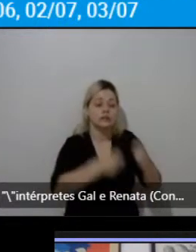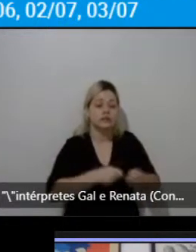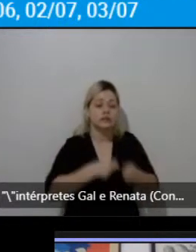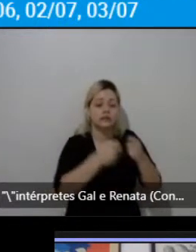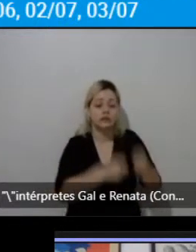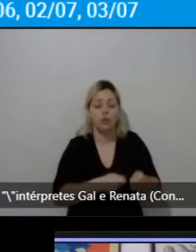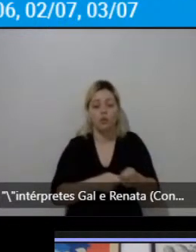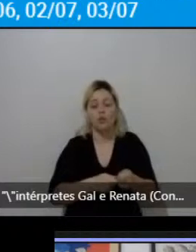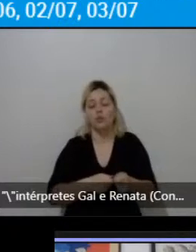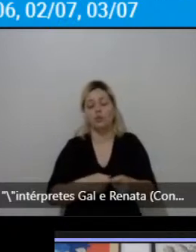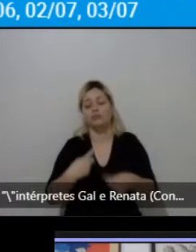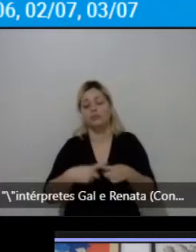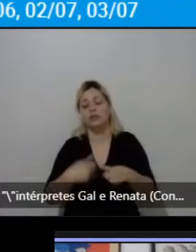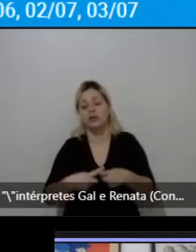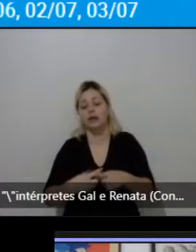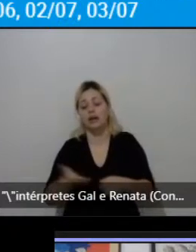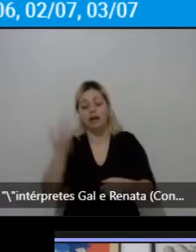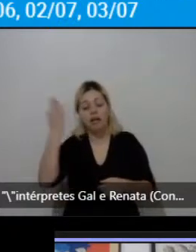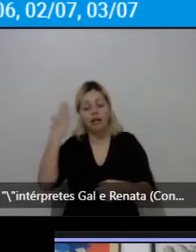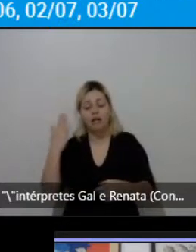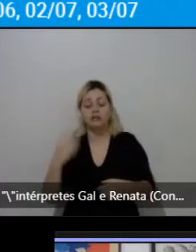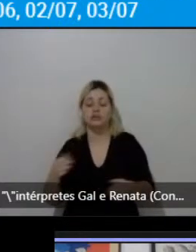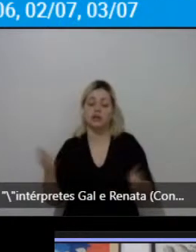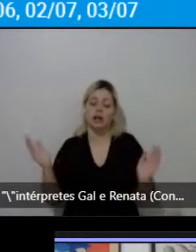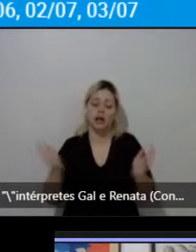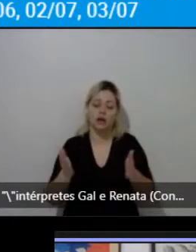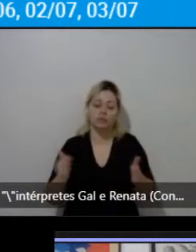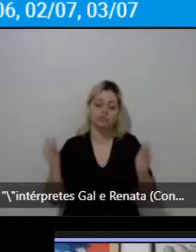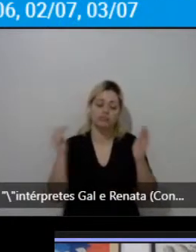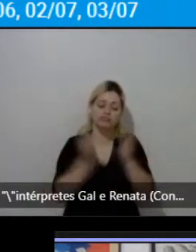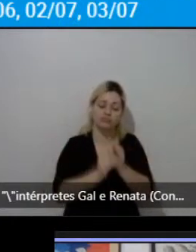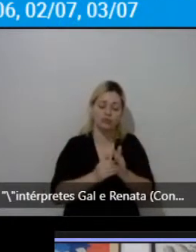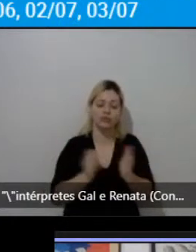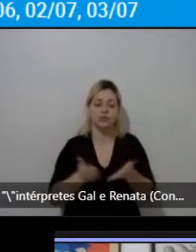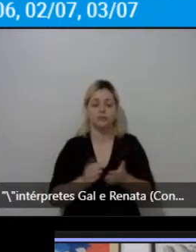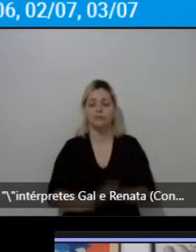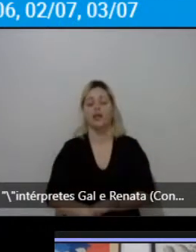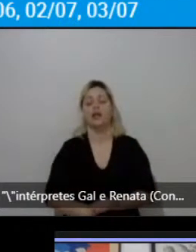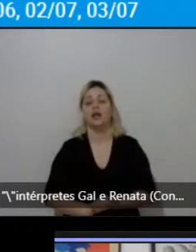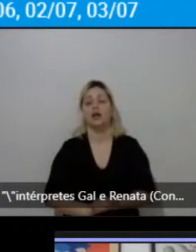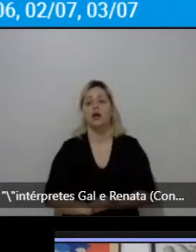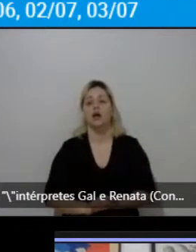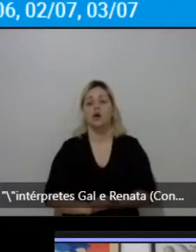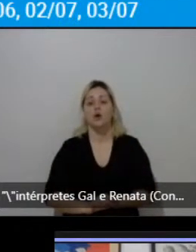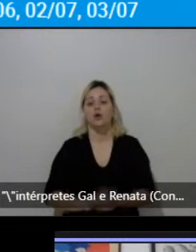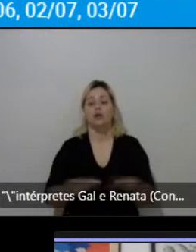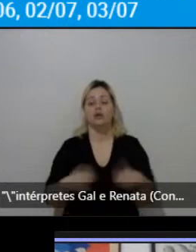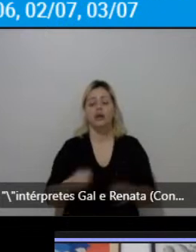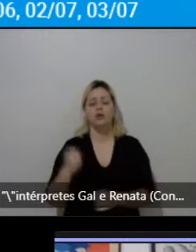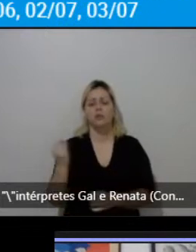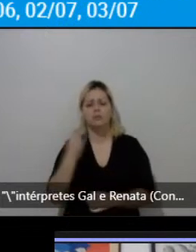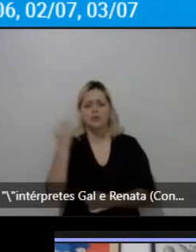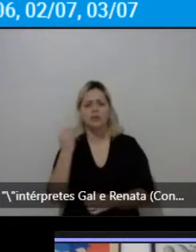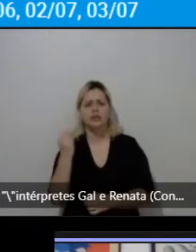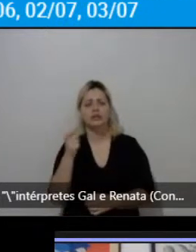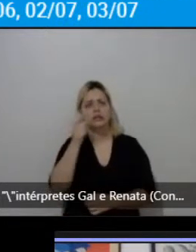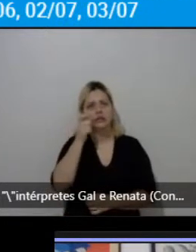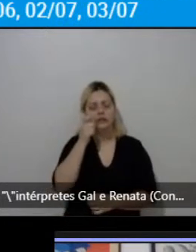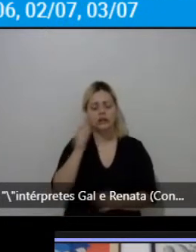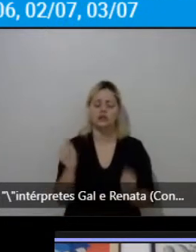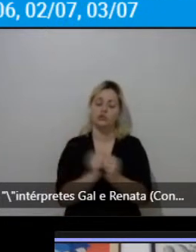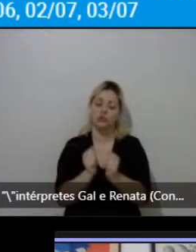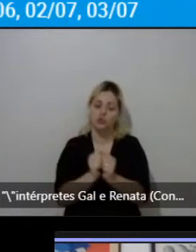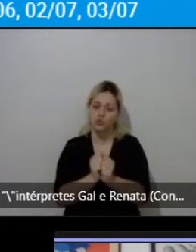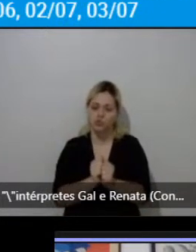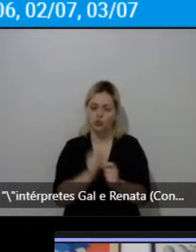somatória, uma ressignificação, né? Uma ampliação. Outro ponto também muito interessante, importante, uma relação não hierárquica com a natureza. Então,